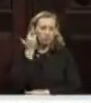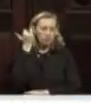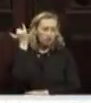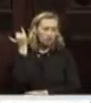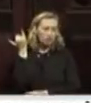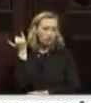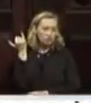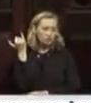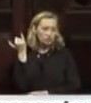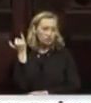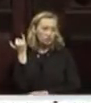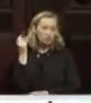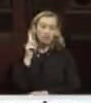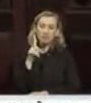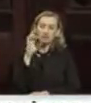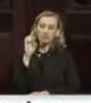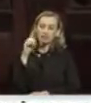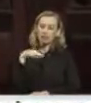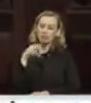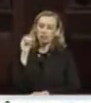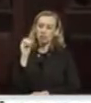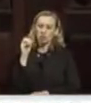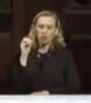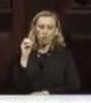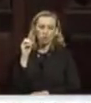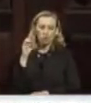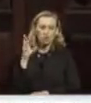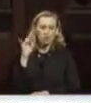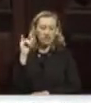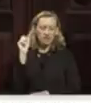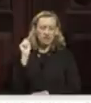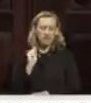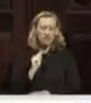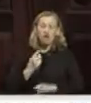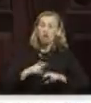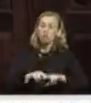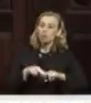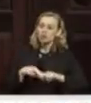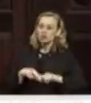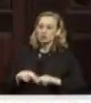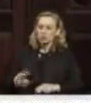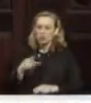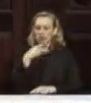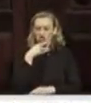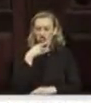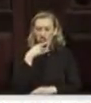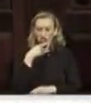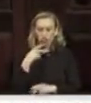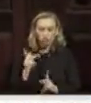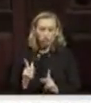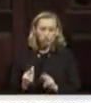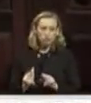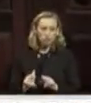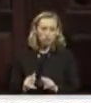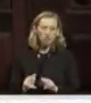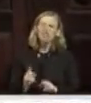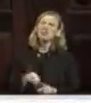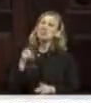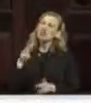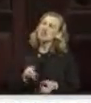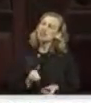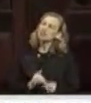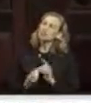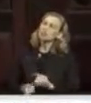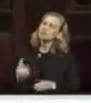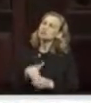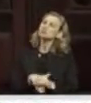pedagogicamente pela democracia. Por isso que partidos tão distintos votaram favoráveis a esse projeto. Quem votou contra?